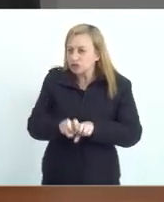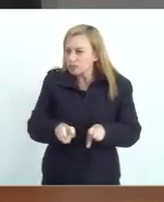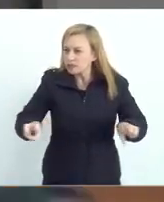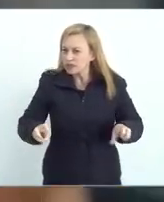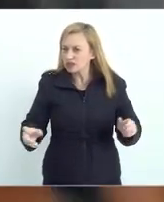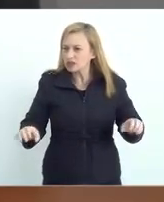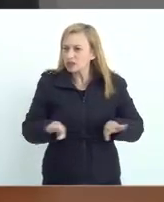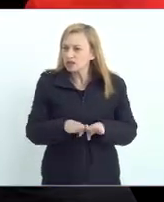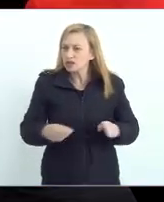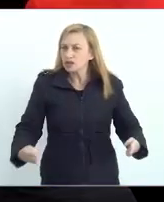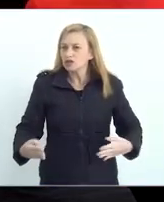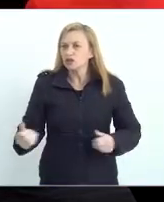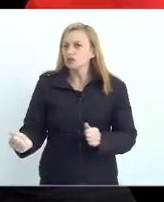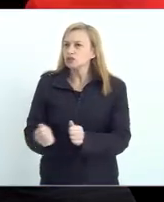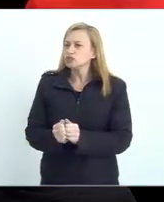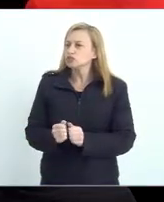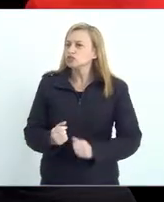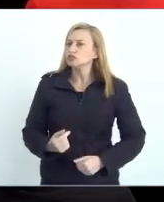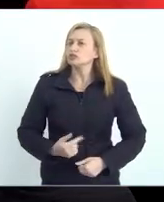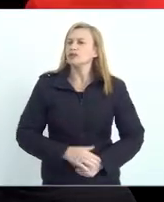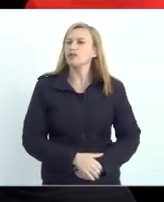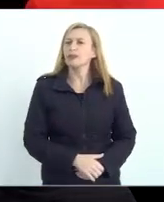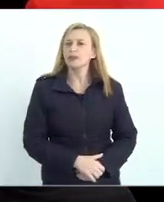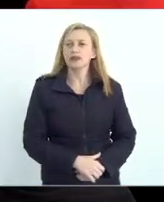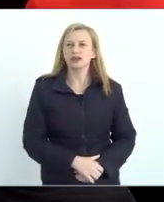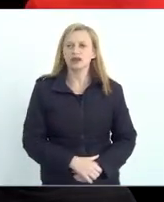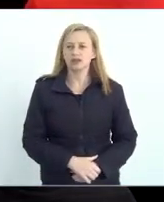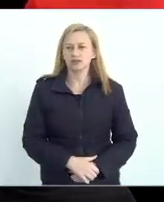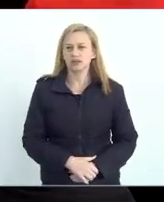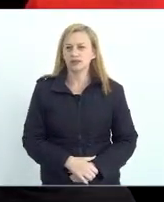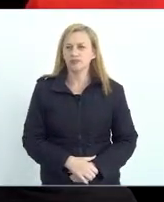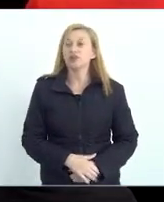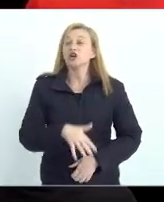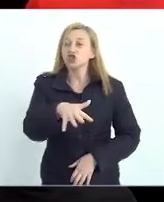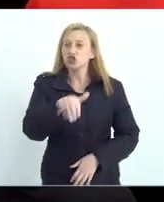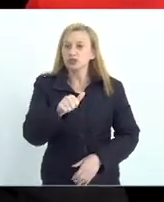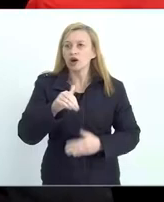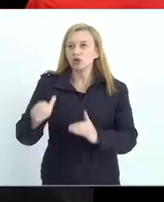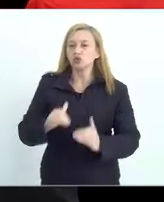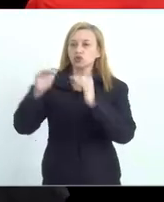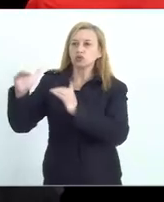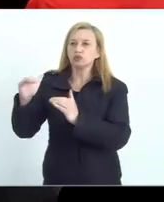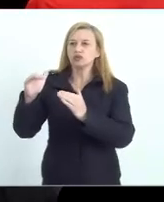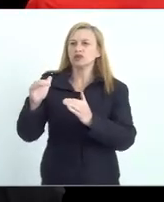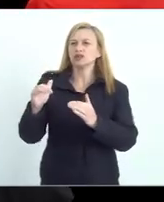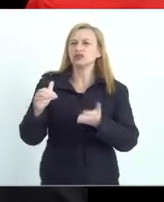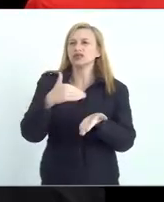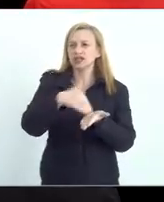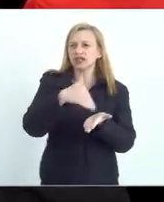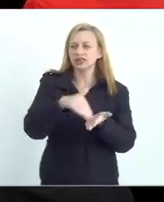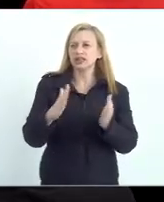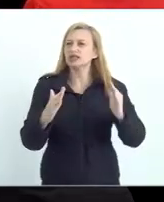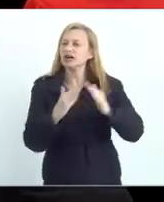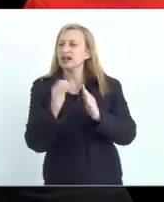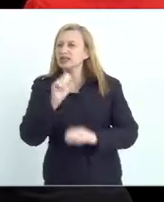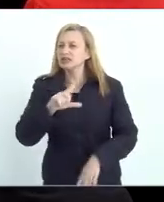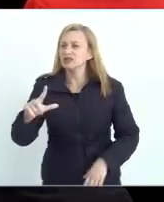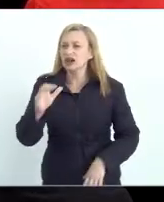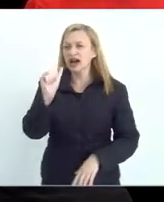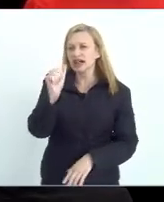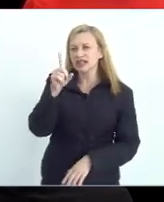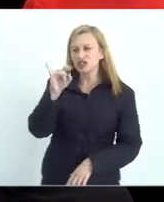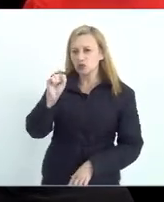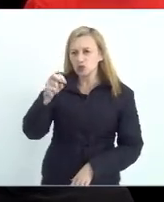e Oi dona Senta aqui chamar o subsecretário da casa civil Adilson Muito